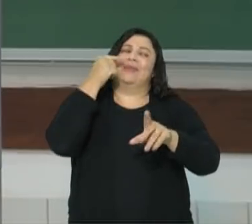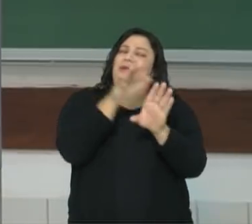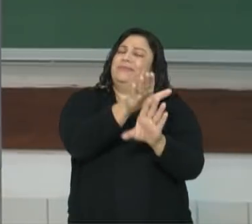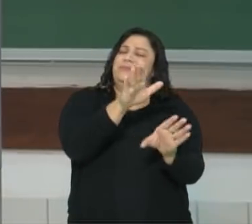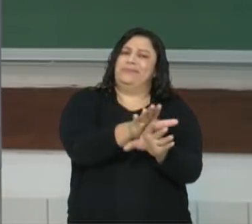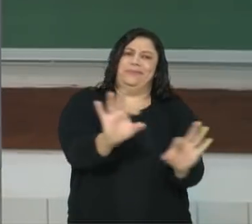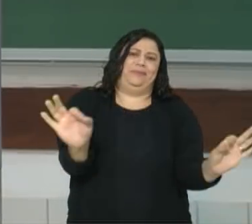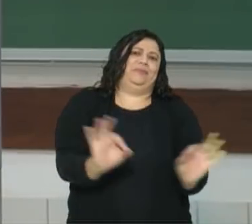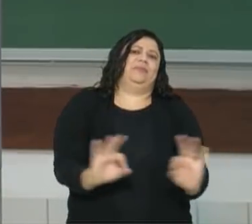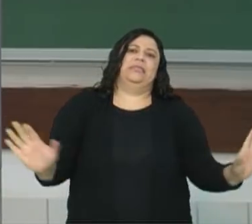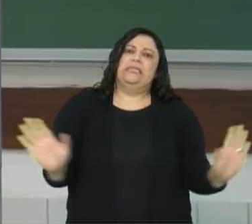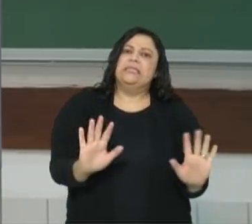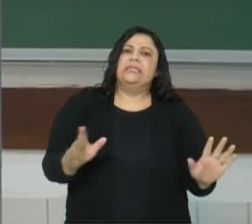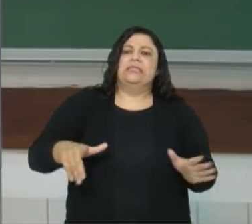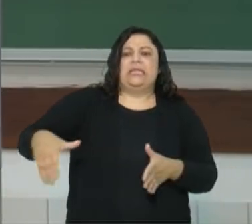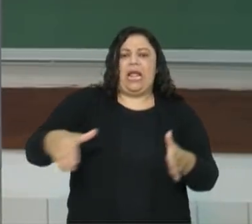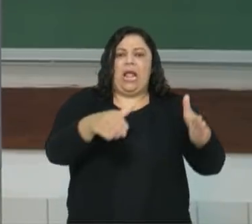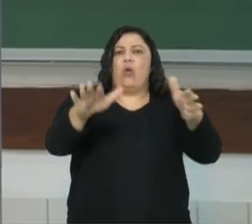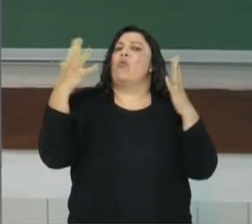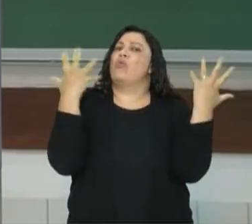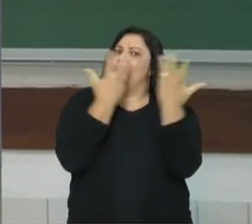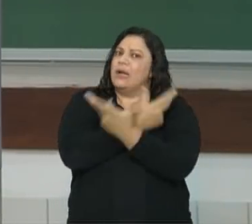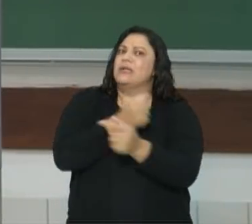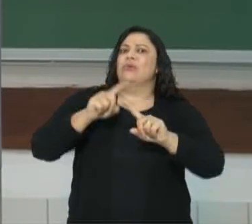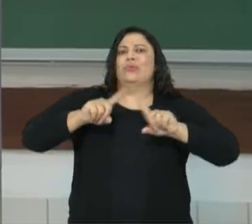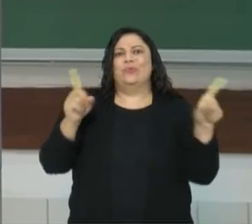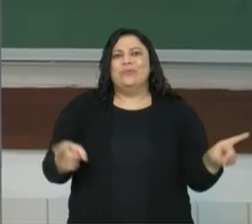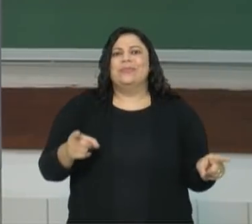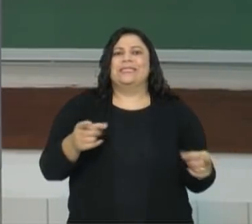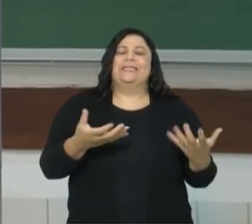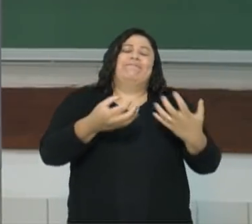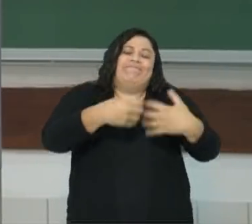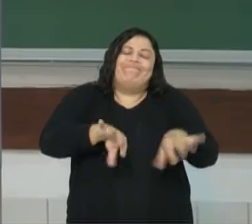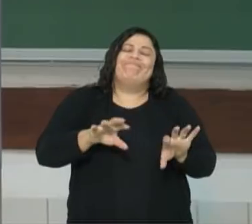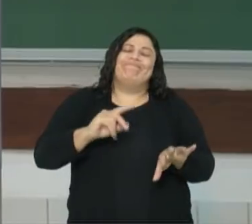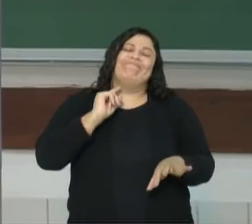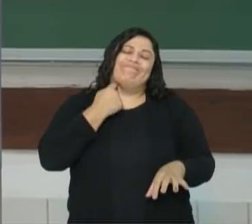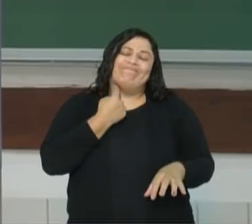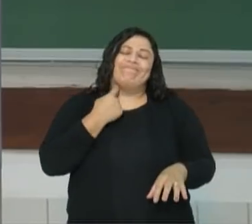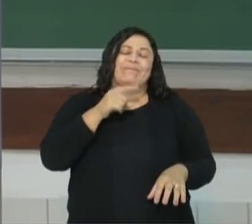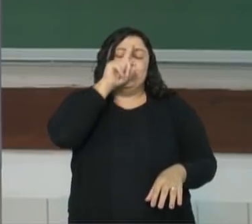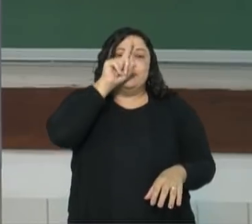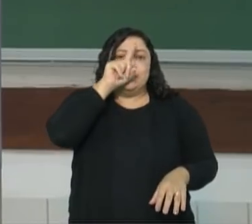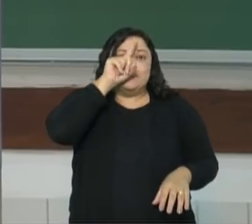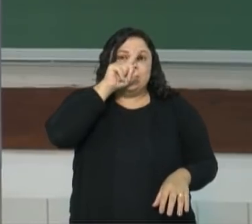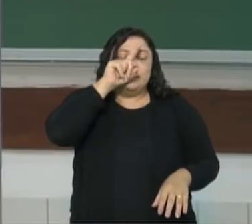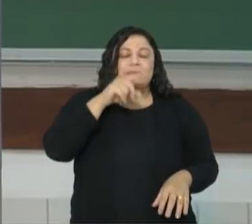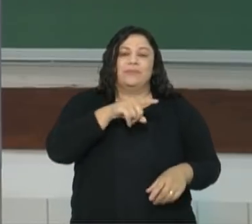Apesar de ser um rio maravilhoso, corta o nosso estado inteiro, uma pena, né? Tem o perigo do afogamento e da doença.